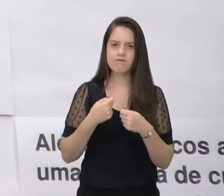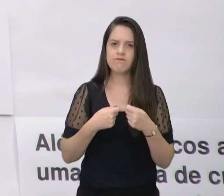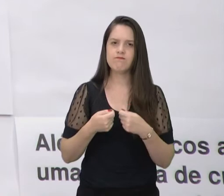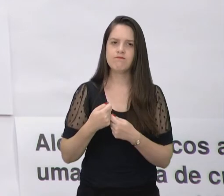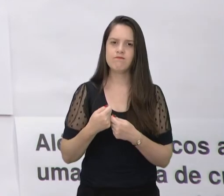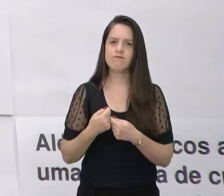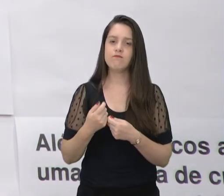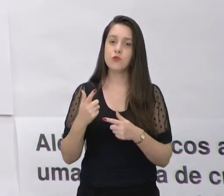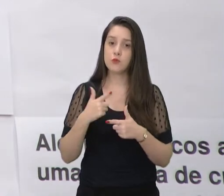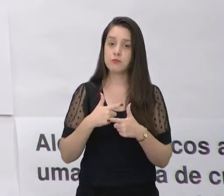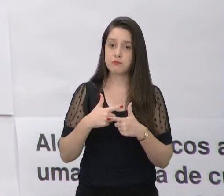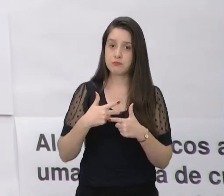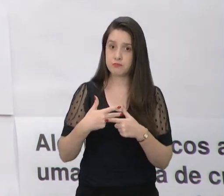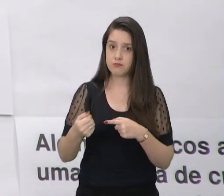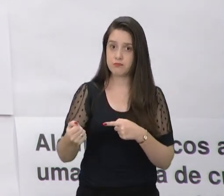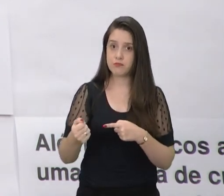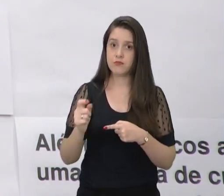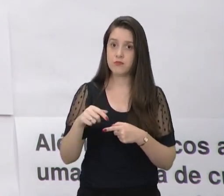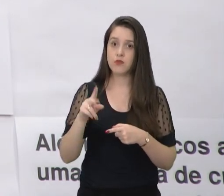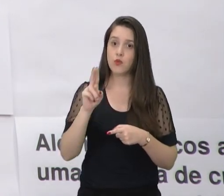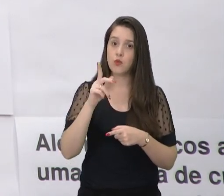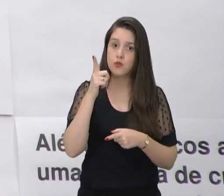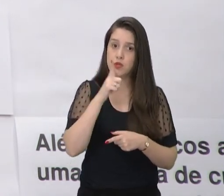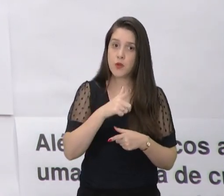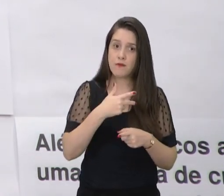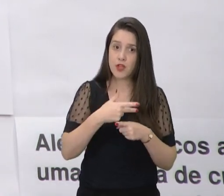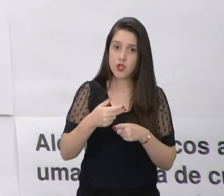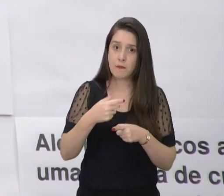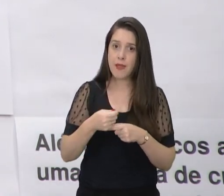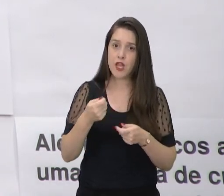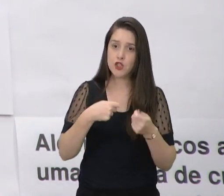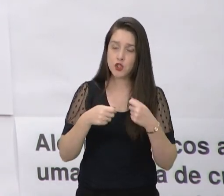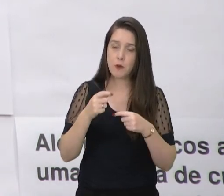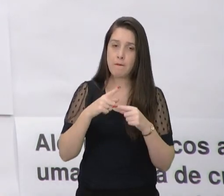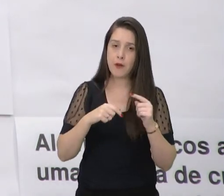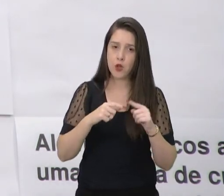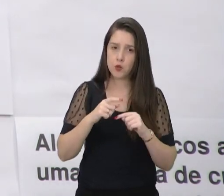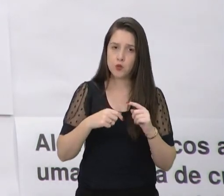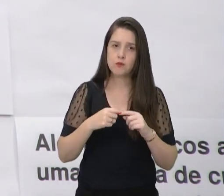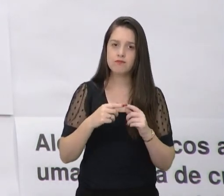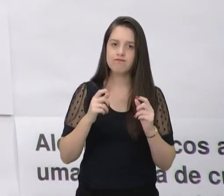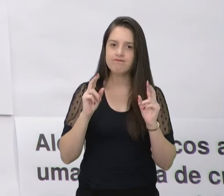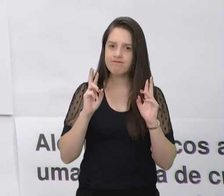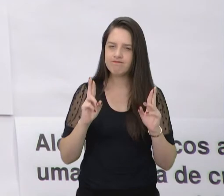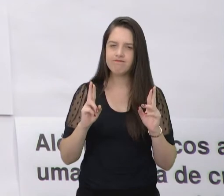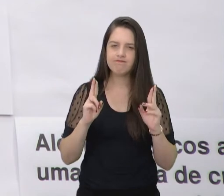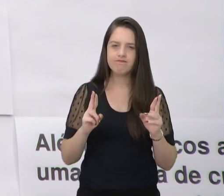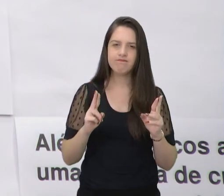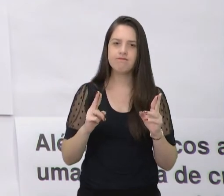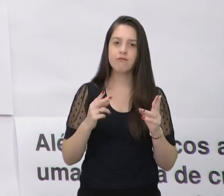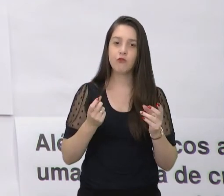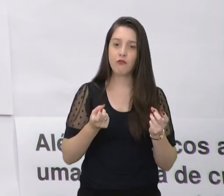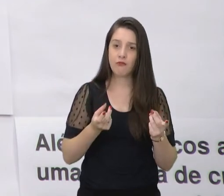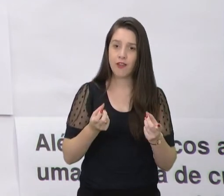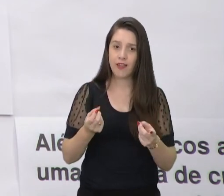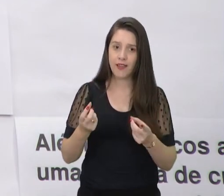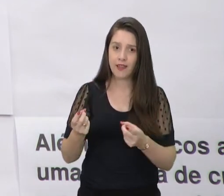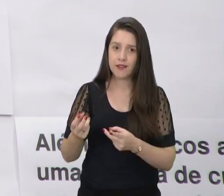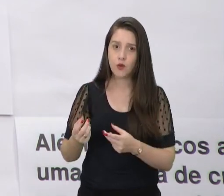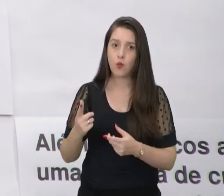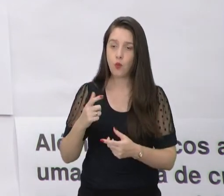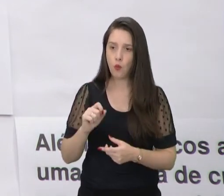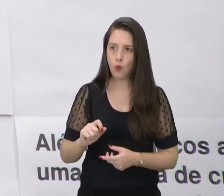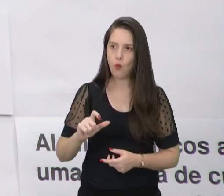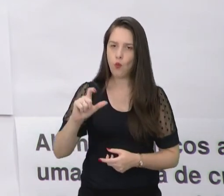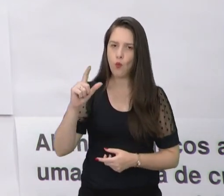para atingir o sucesso, ele ainda realizou um investimento em produtos com perspectivas de venda imediata com um alto valor, o